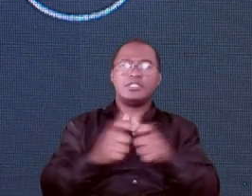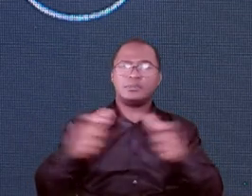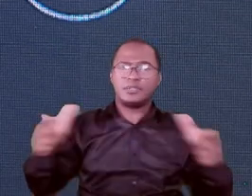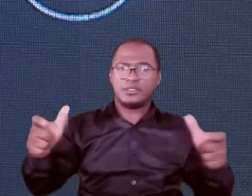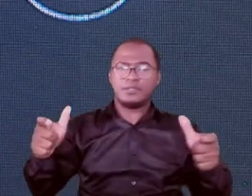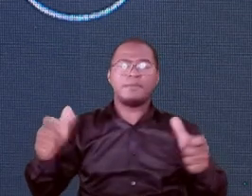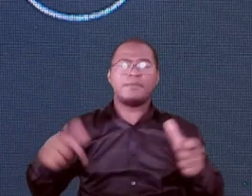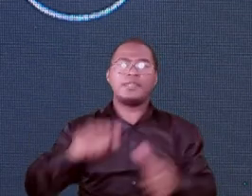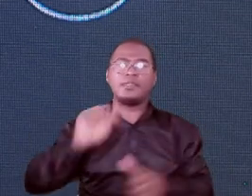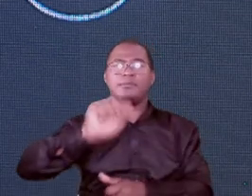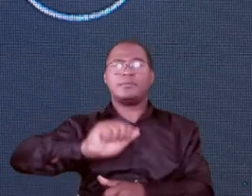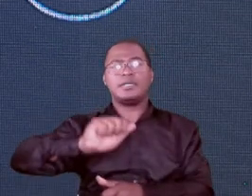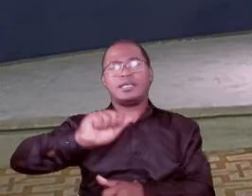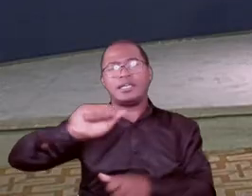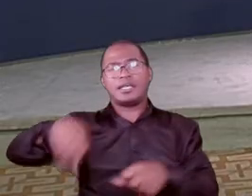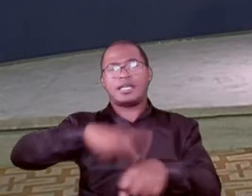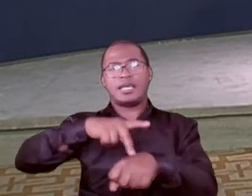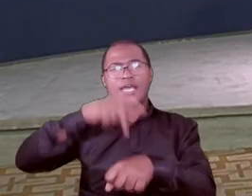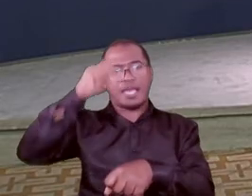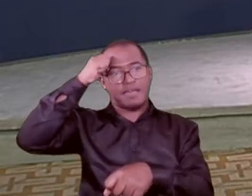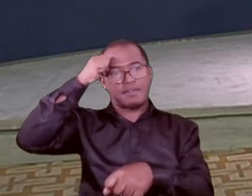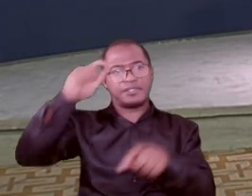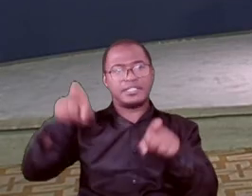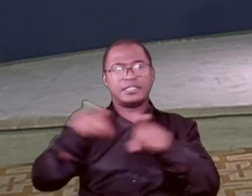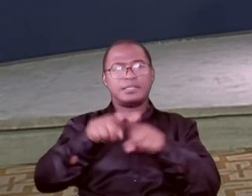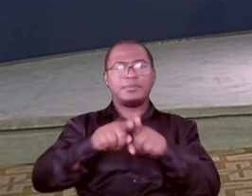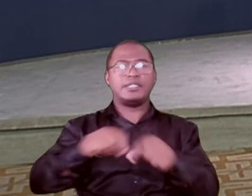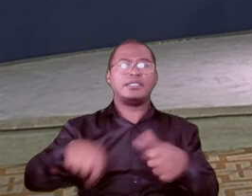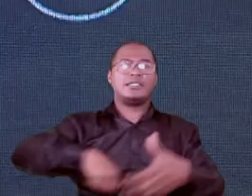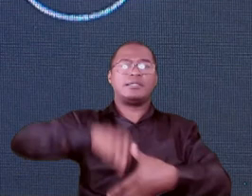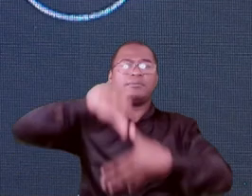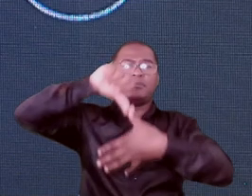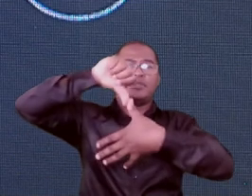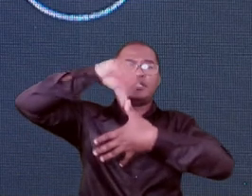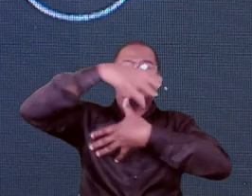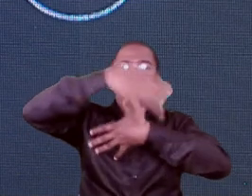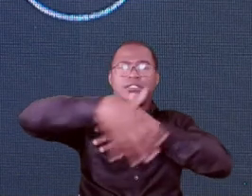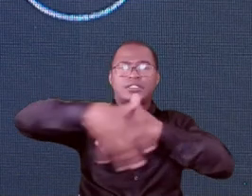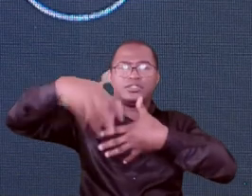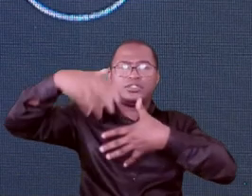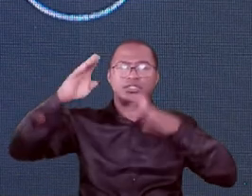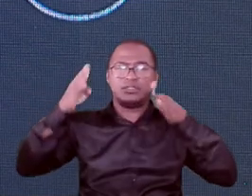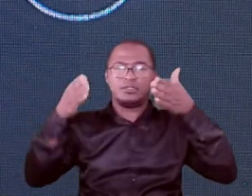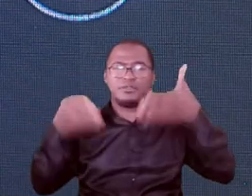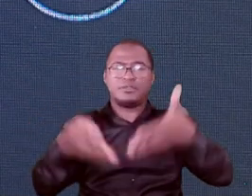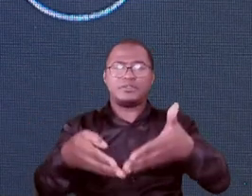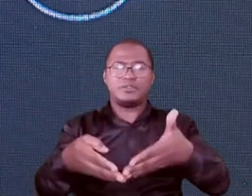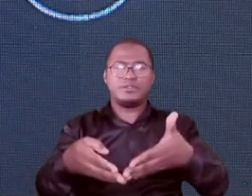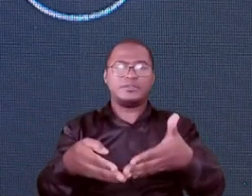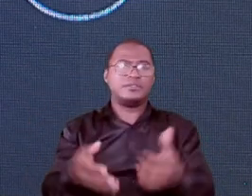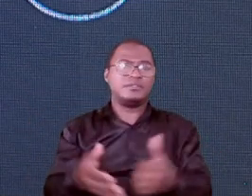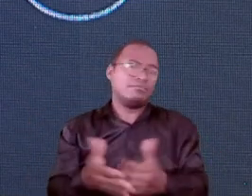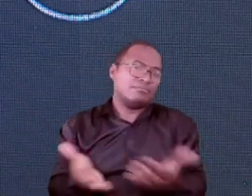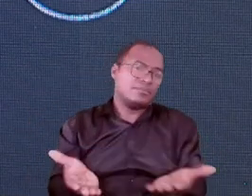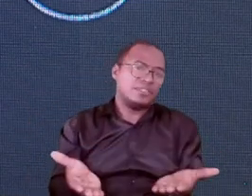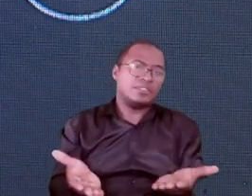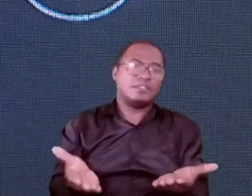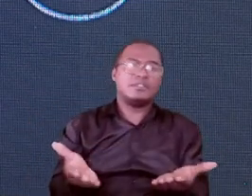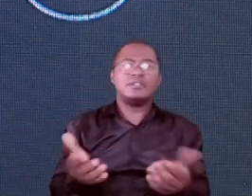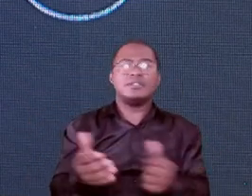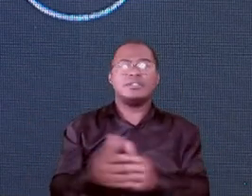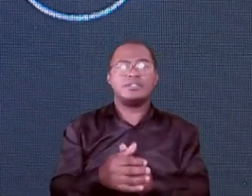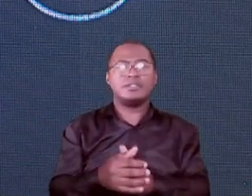tá muito feliz assim eu acho que é o nosso se for o Alex tinha que costuma falar que